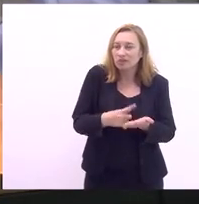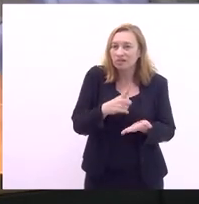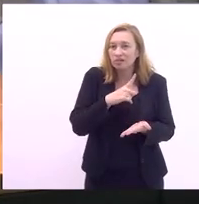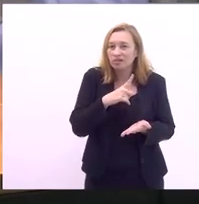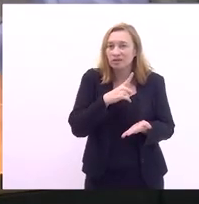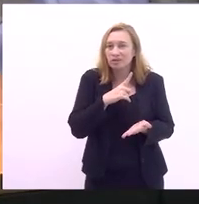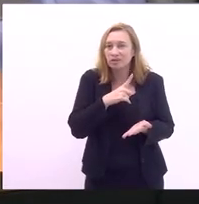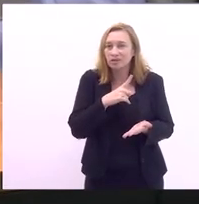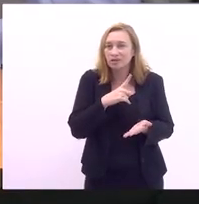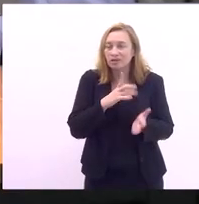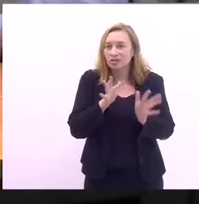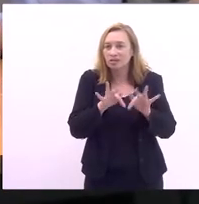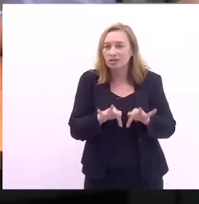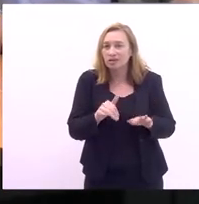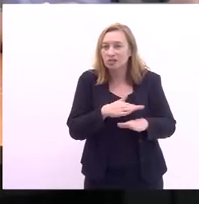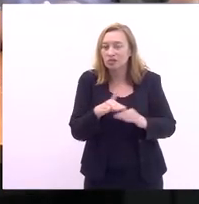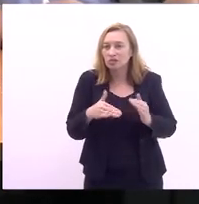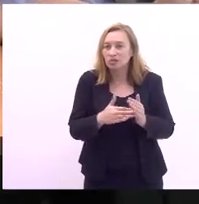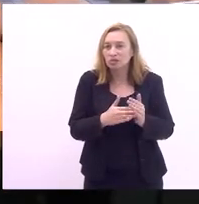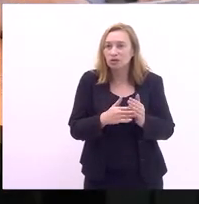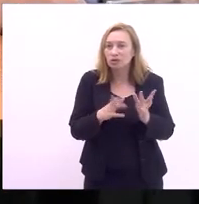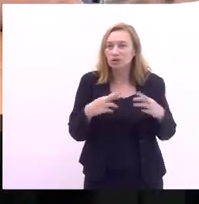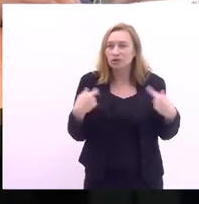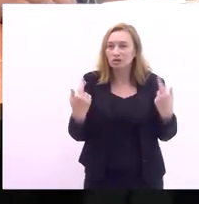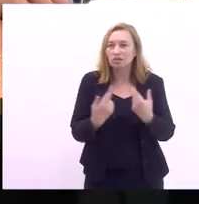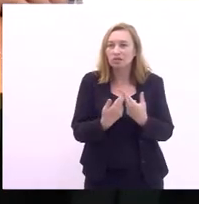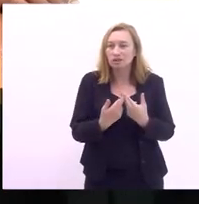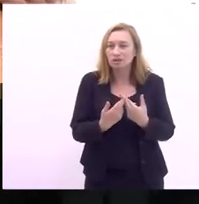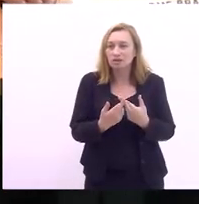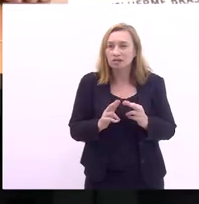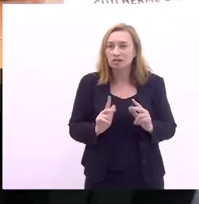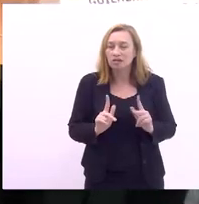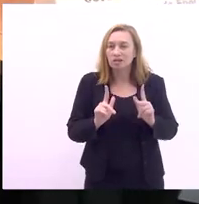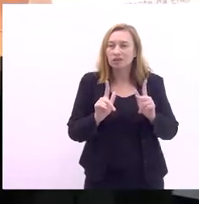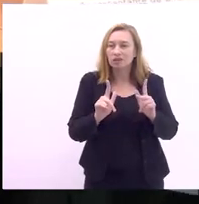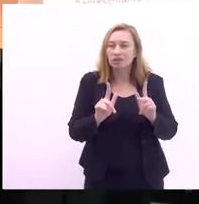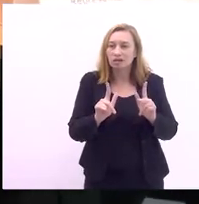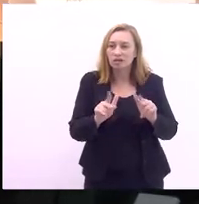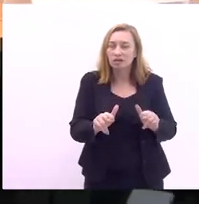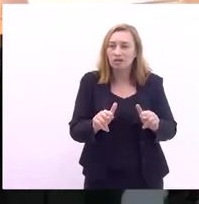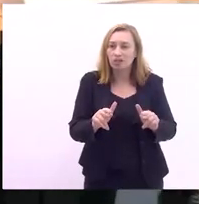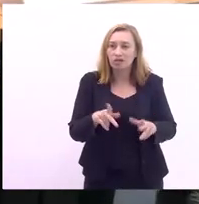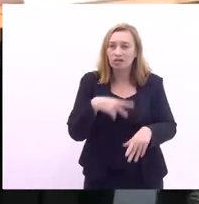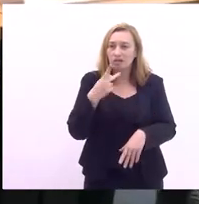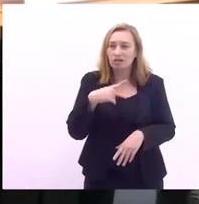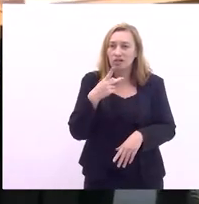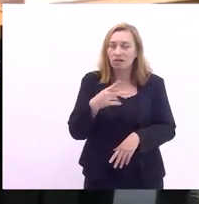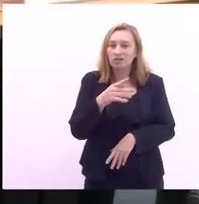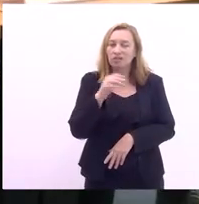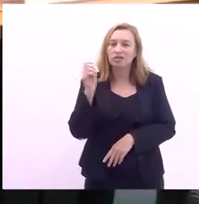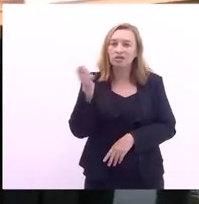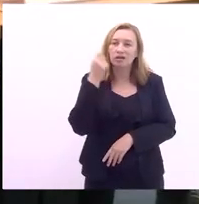a terminar todos os encontros com a mesma expressão que